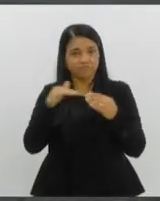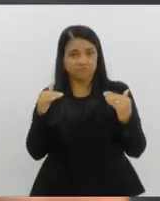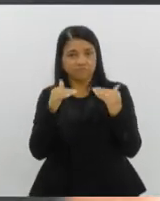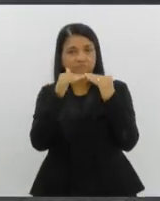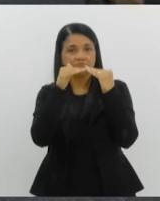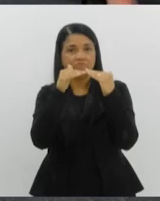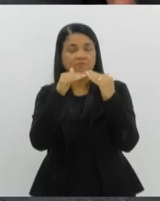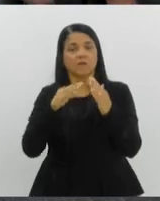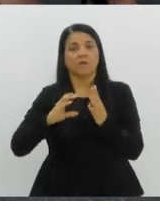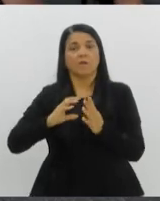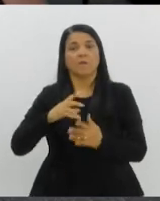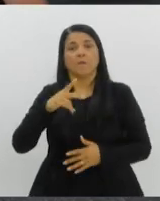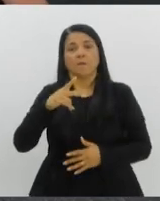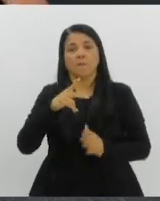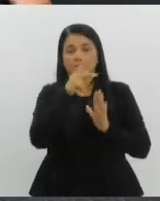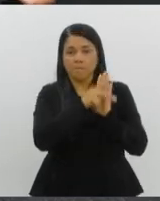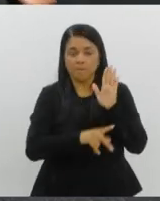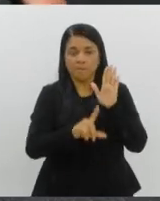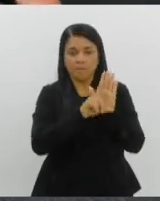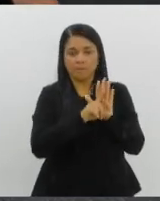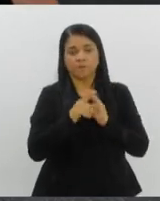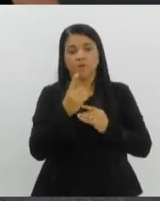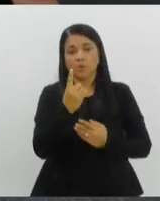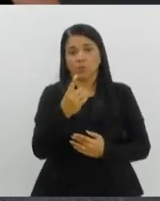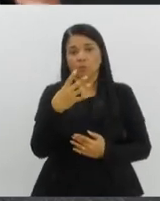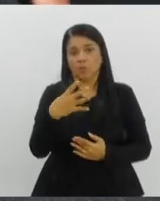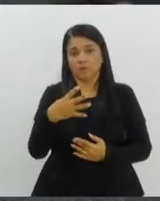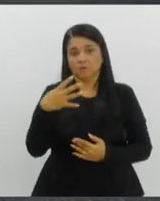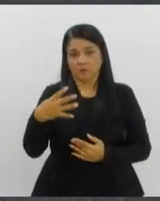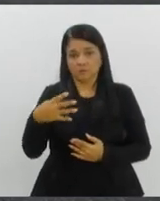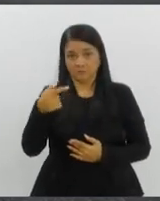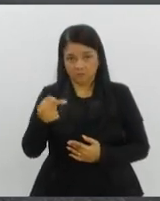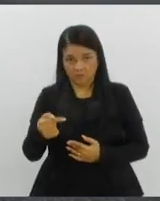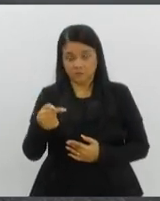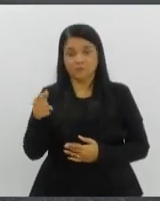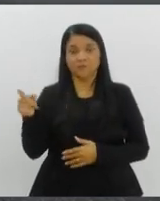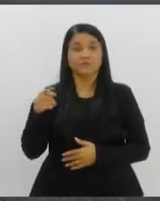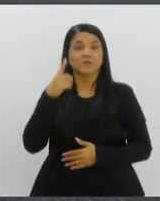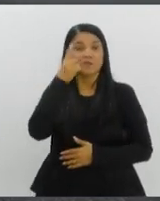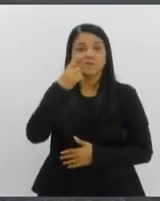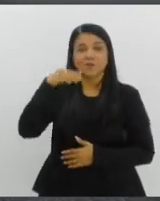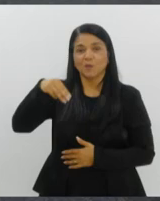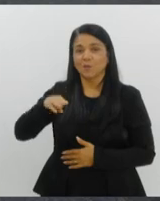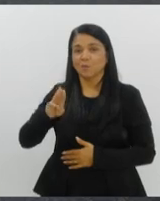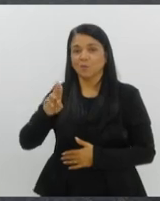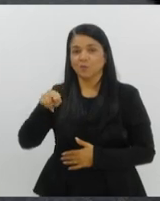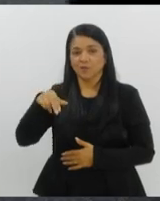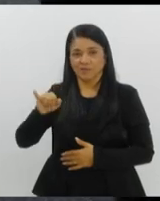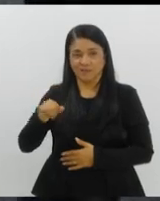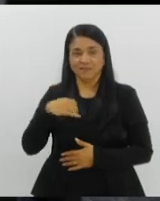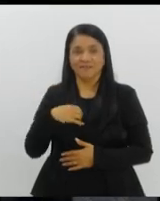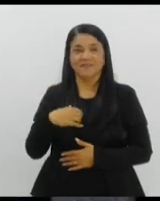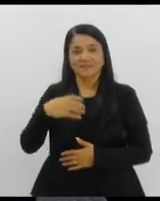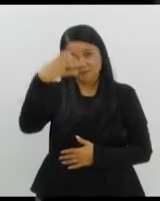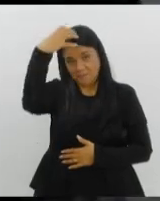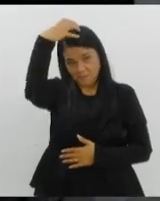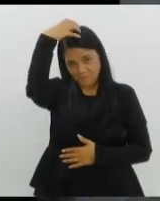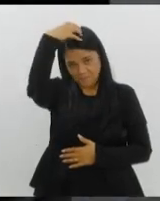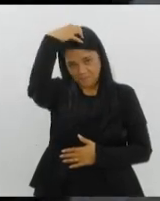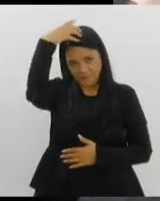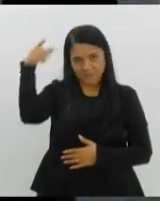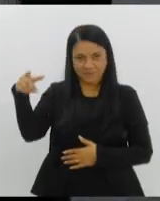ao PL 1447 do deputado Munir Neto, o príncipe do cinema nacional,